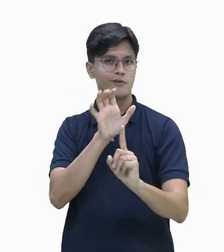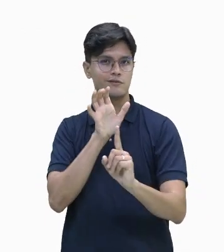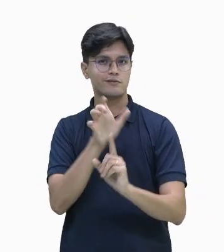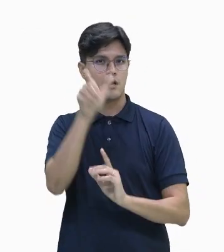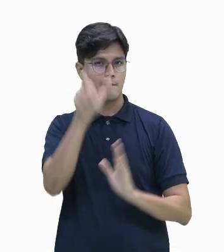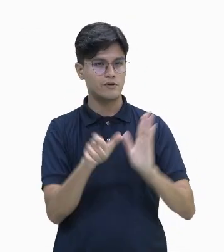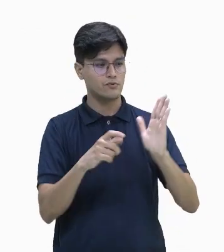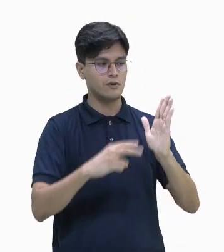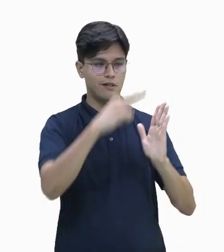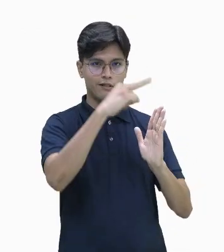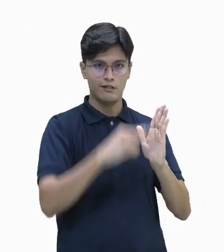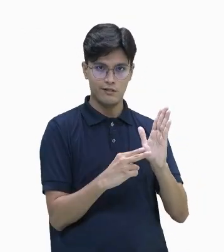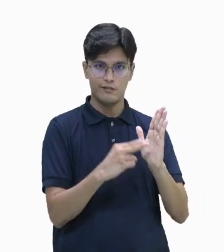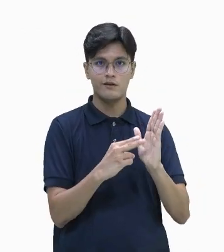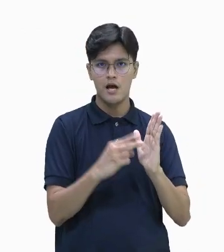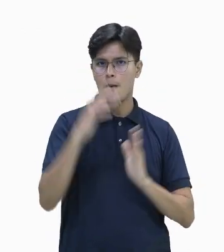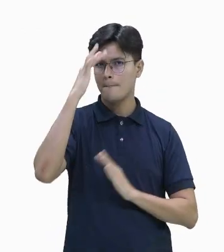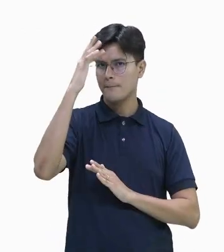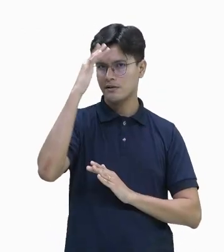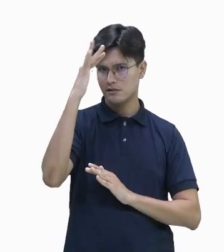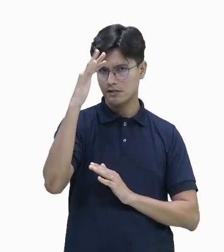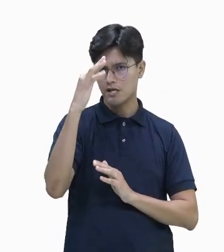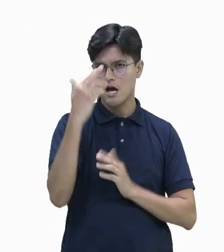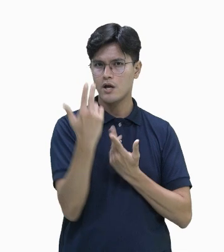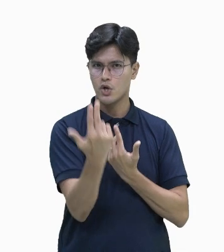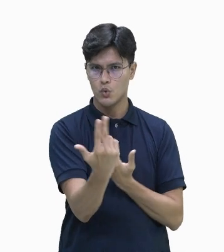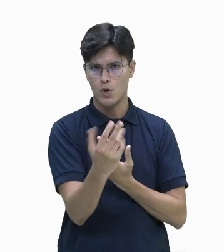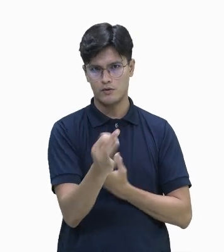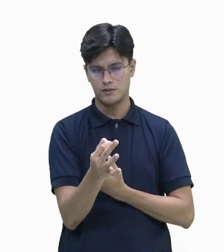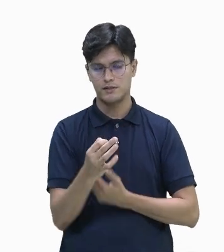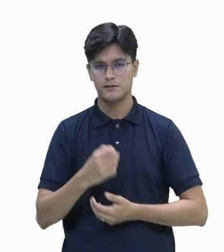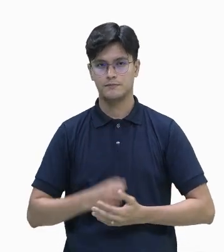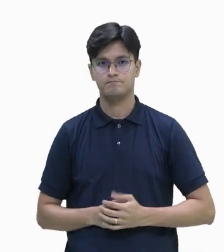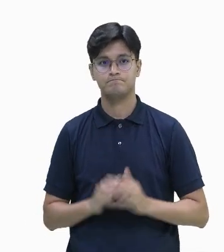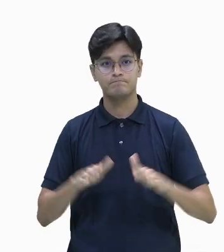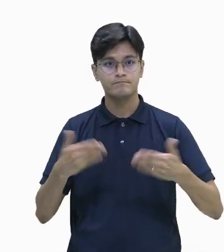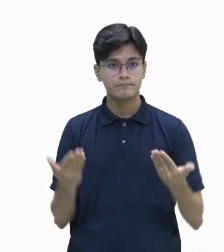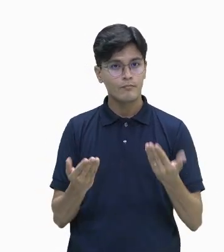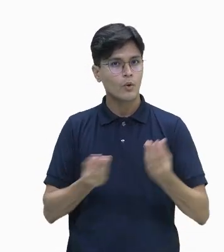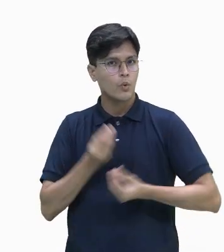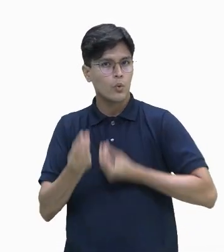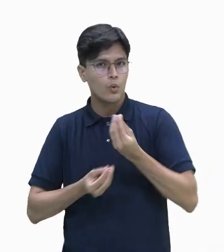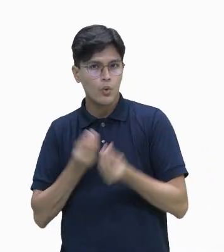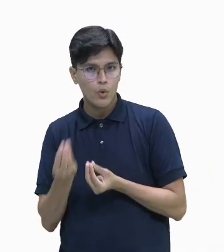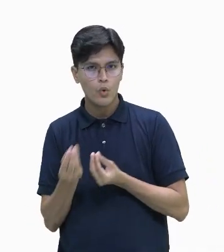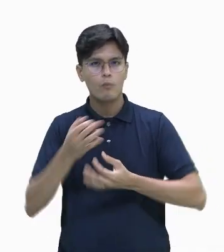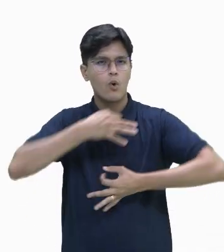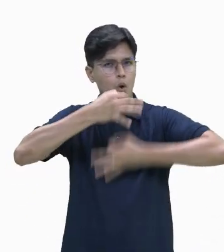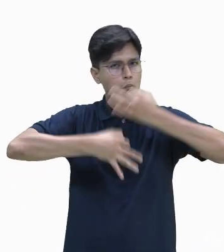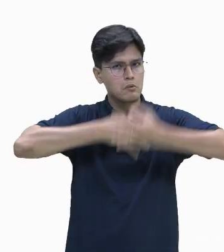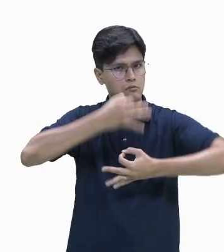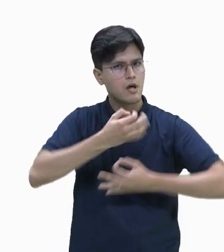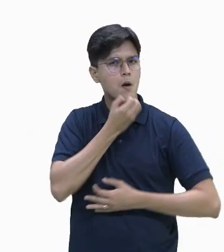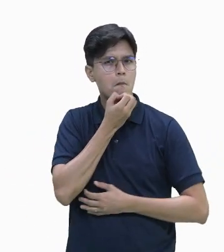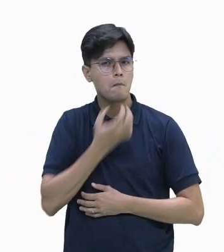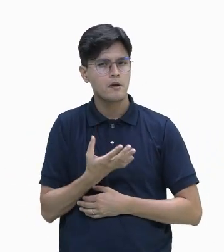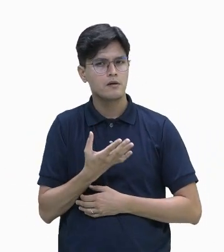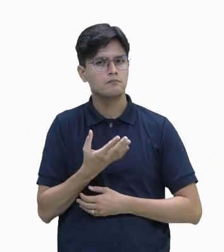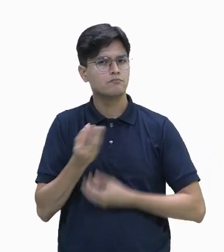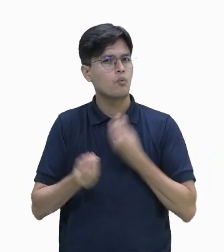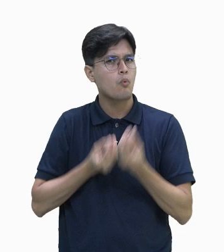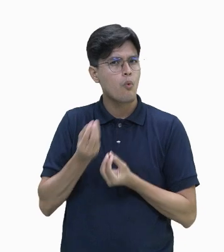ok? Então, vamos avançar. Como construir uma boa argumentação, né? Como é que eu escrevo